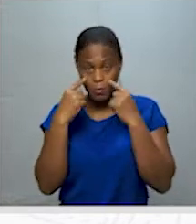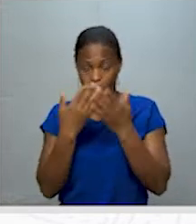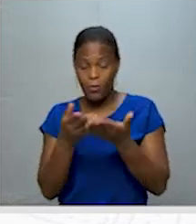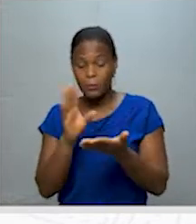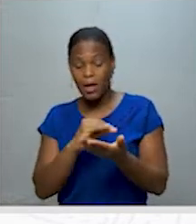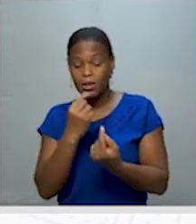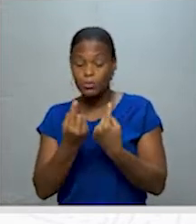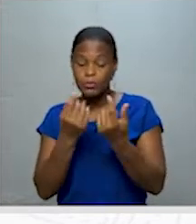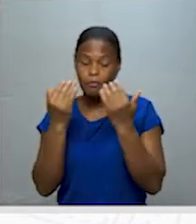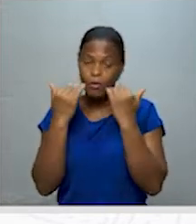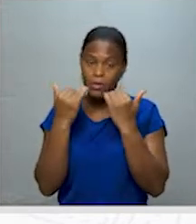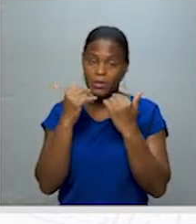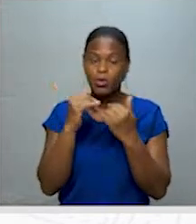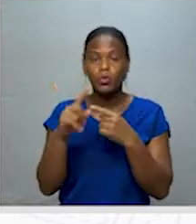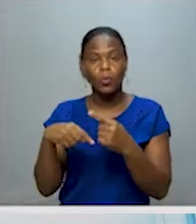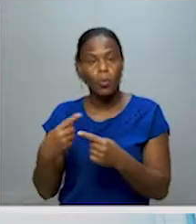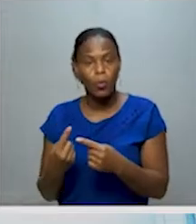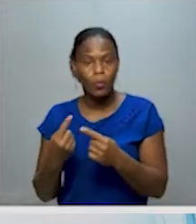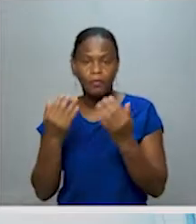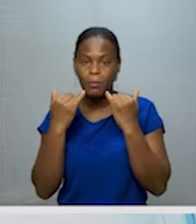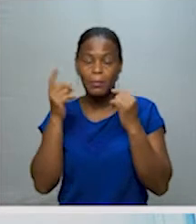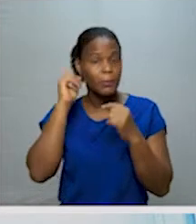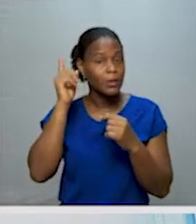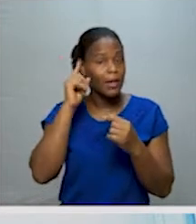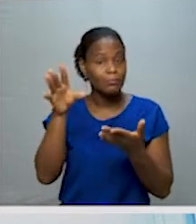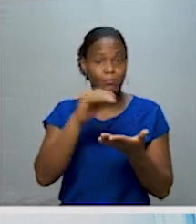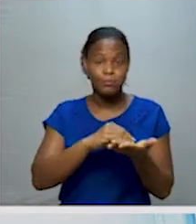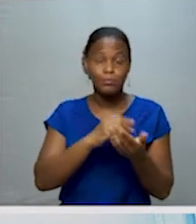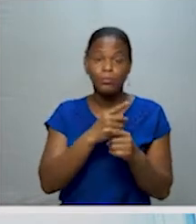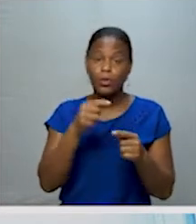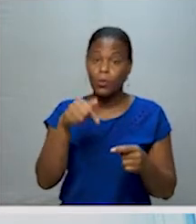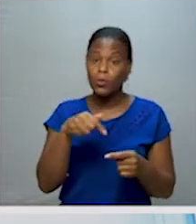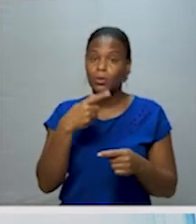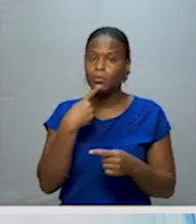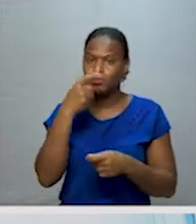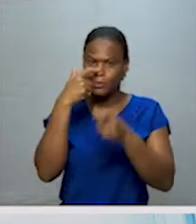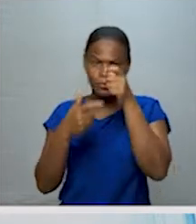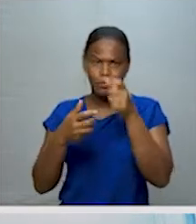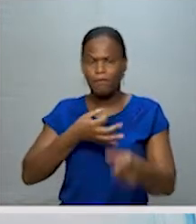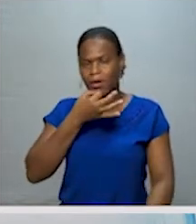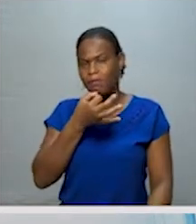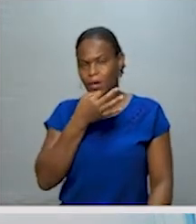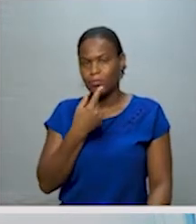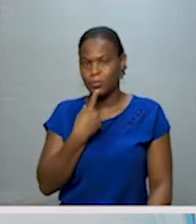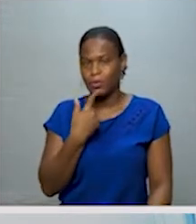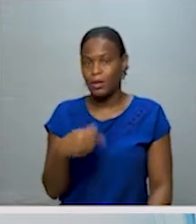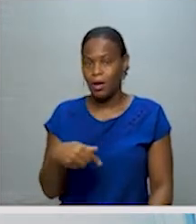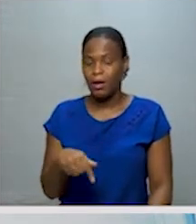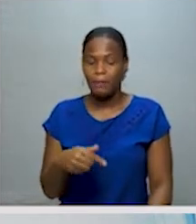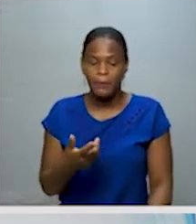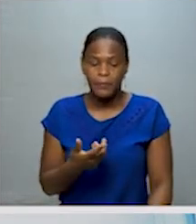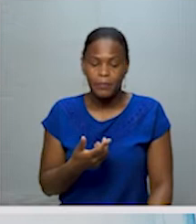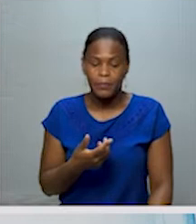apresenta mais algumas informações extras, sempre importante acrescentar, porque hoje em dia temos muitas pessoas que falam,